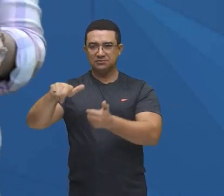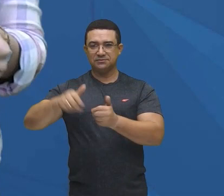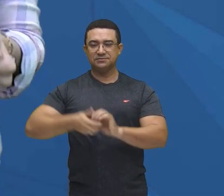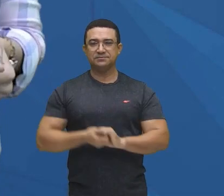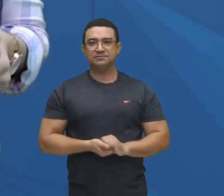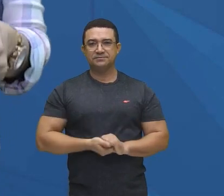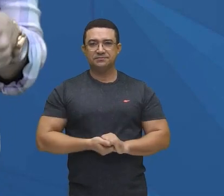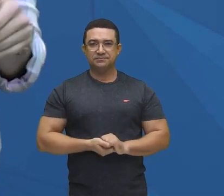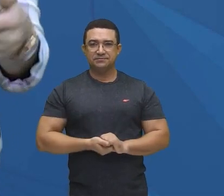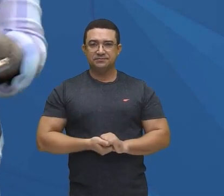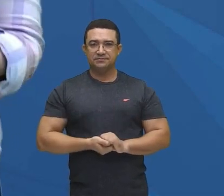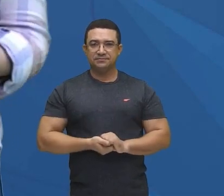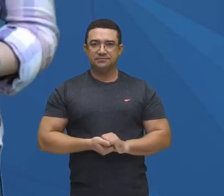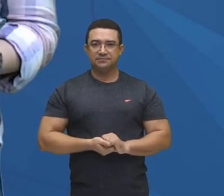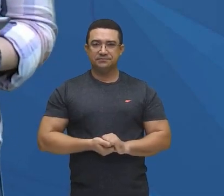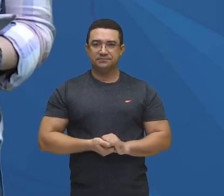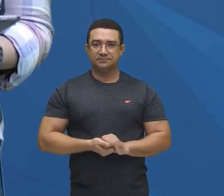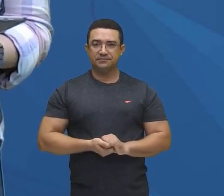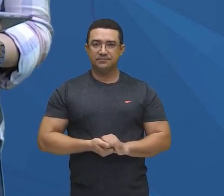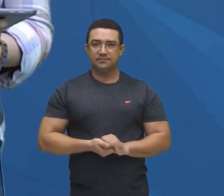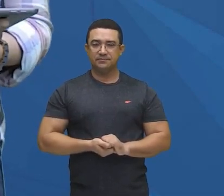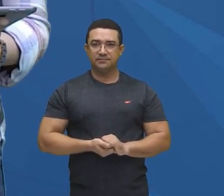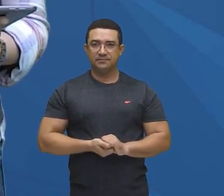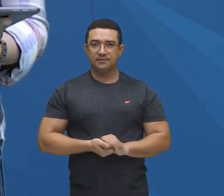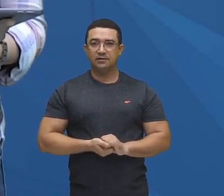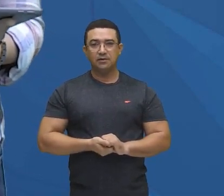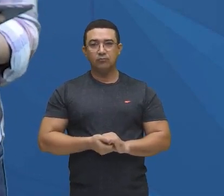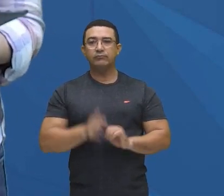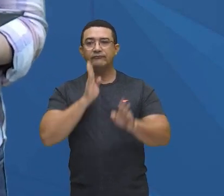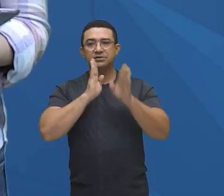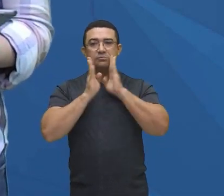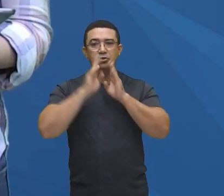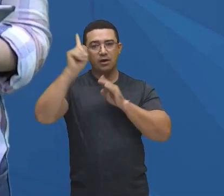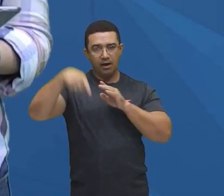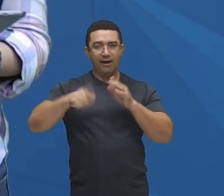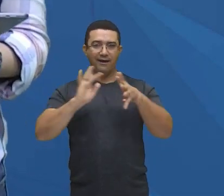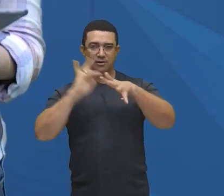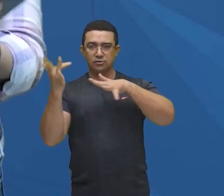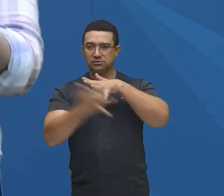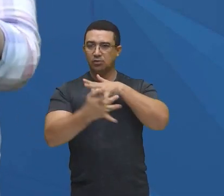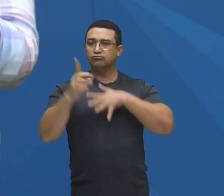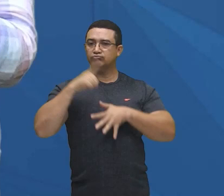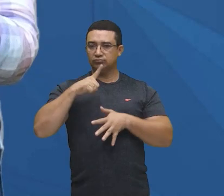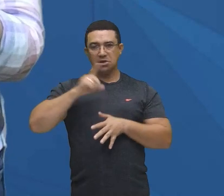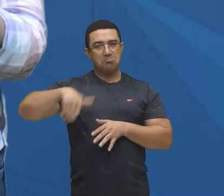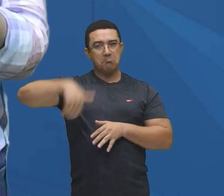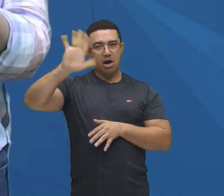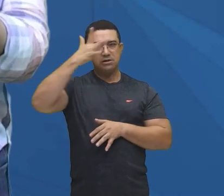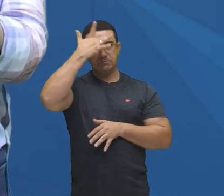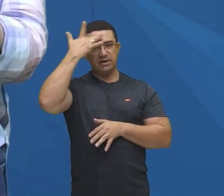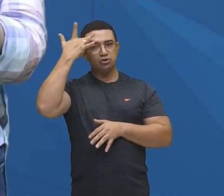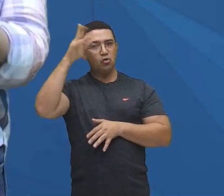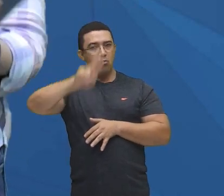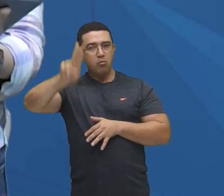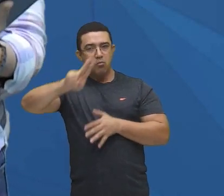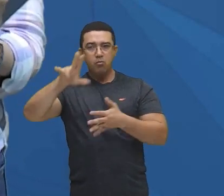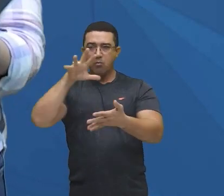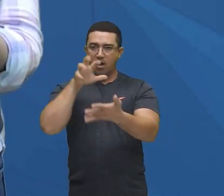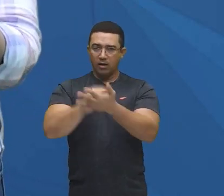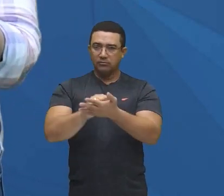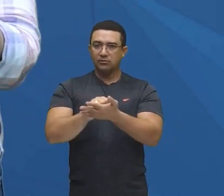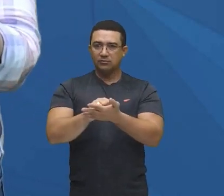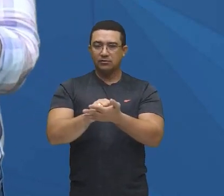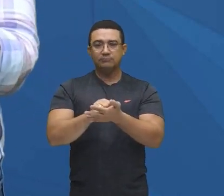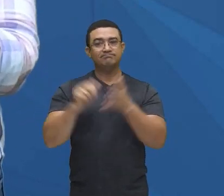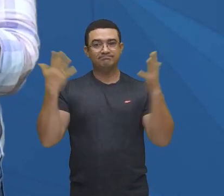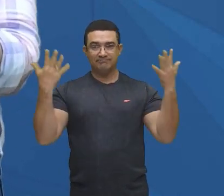No momento, a gente ainda tem o Facebook como uma rede que tem o maior número de usuários ativos. Parabéns